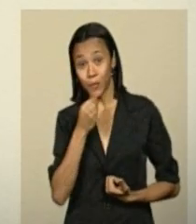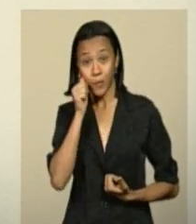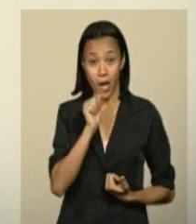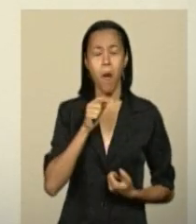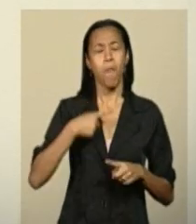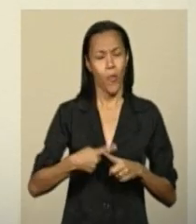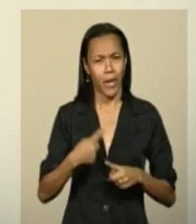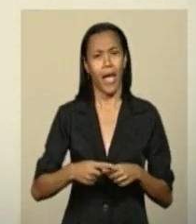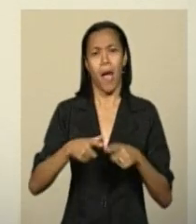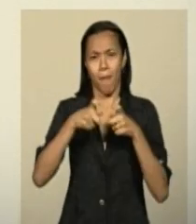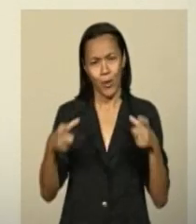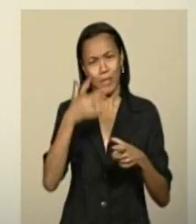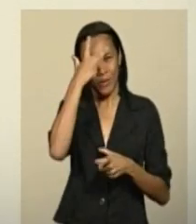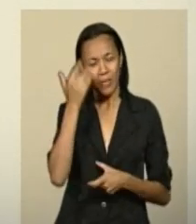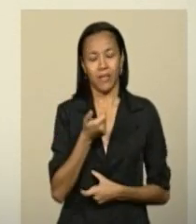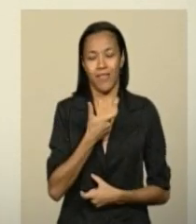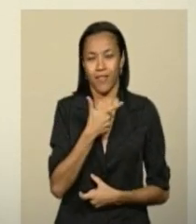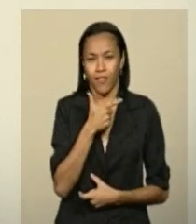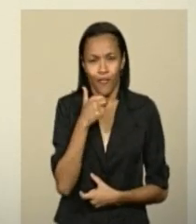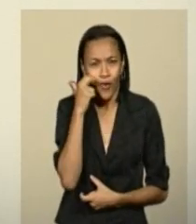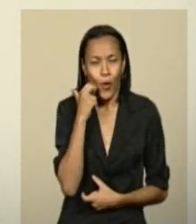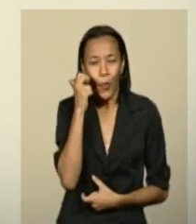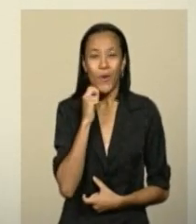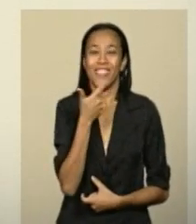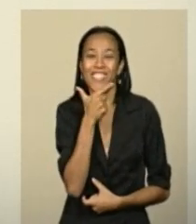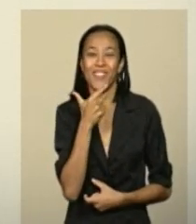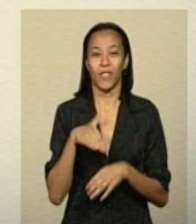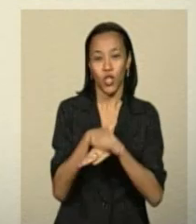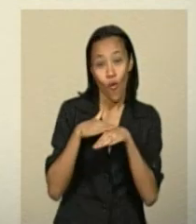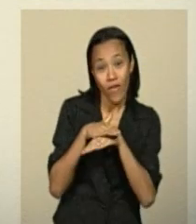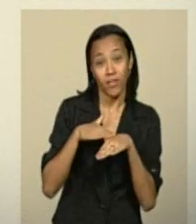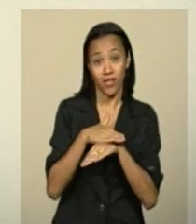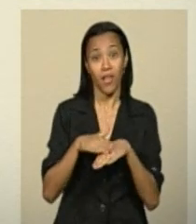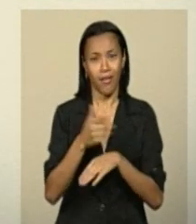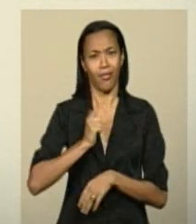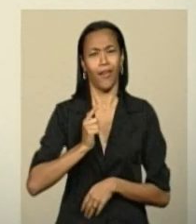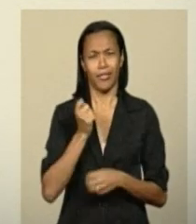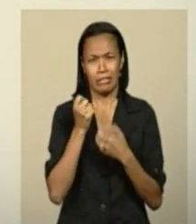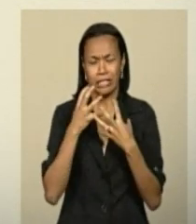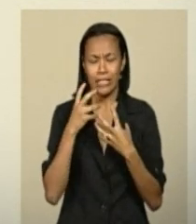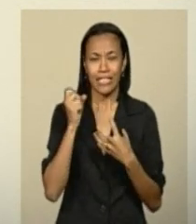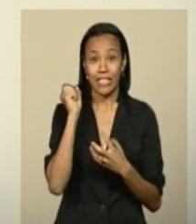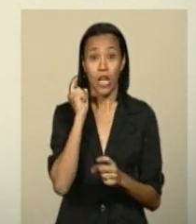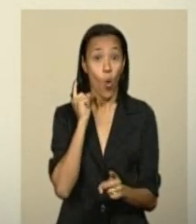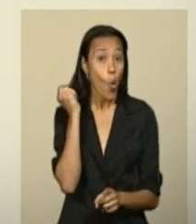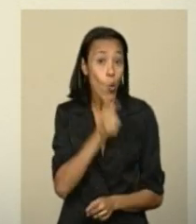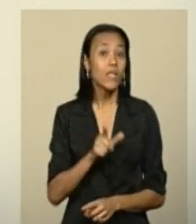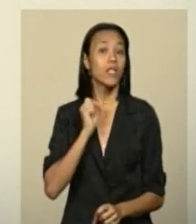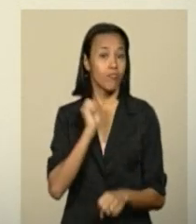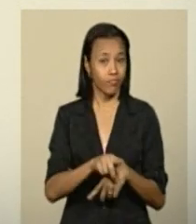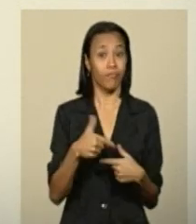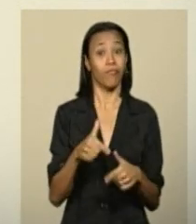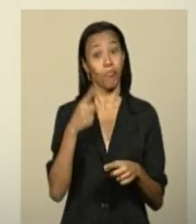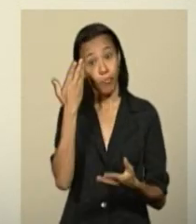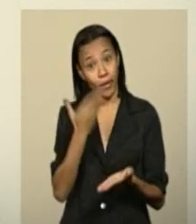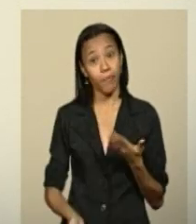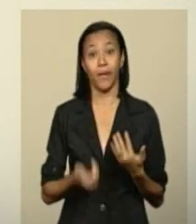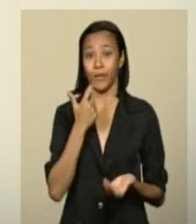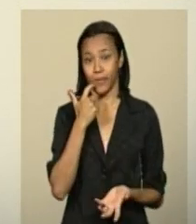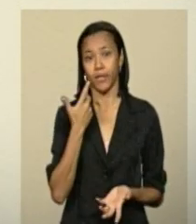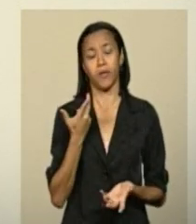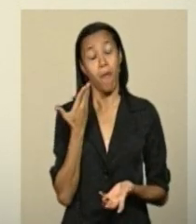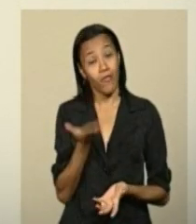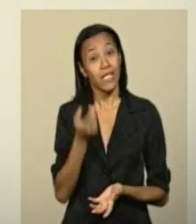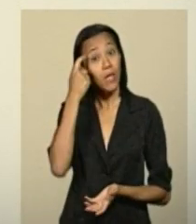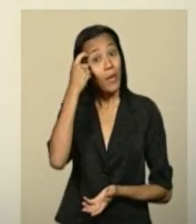muita gente tem vergonha de conversar de sorrir tem dificuldade até de conseguir um emprego porque perdeu os dentes para